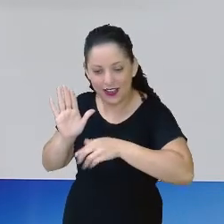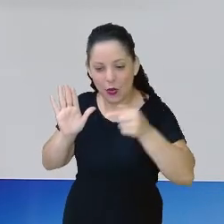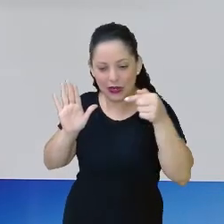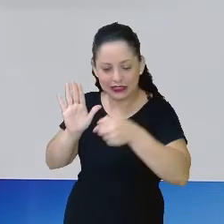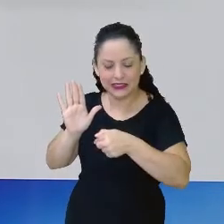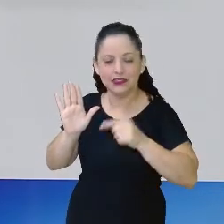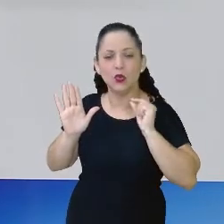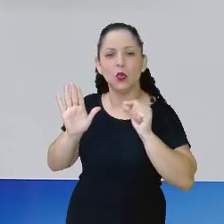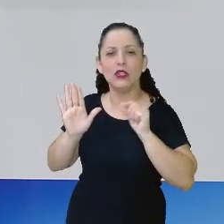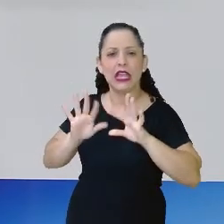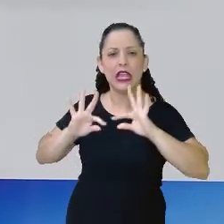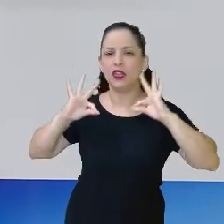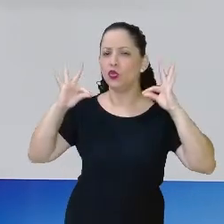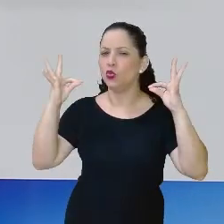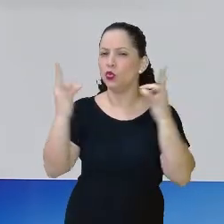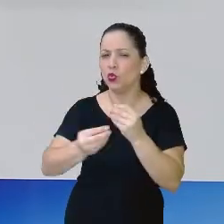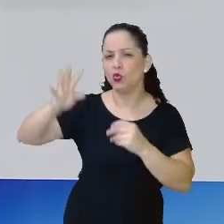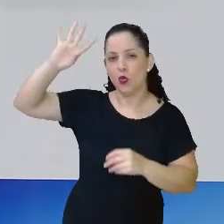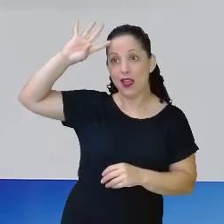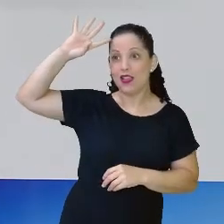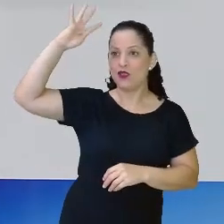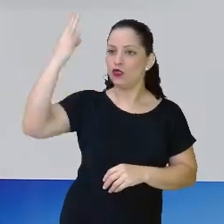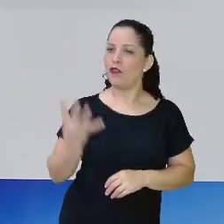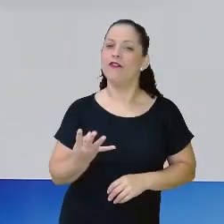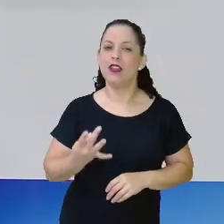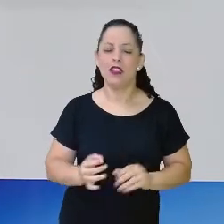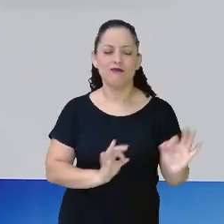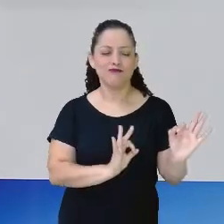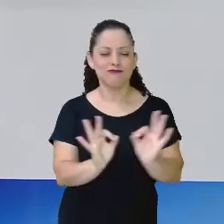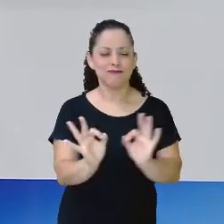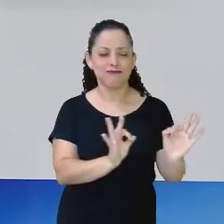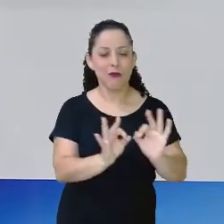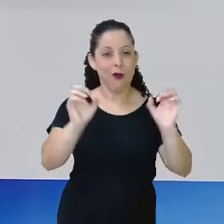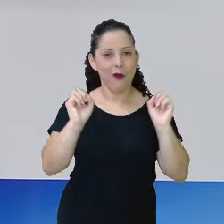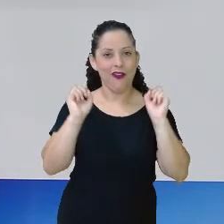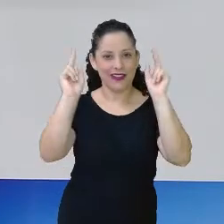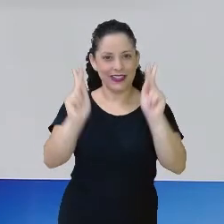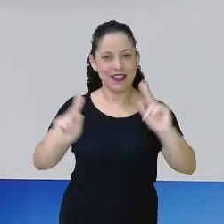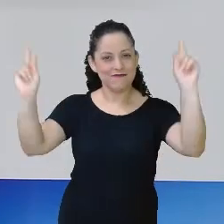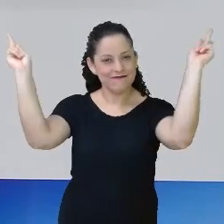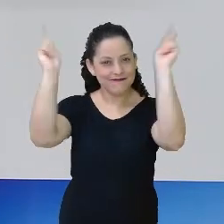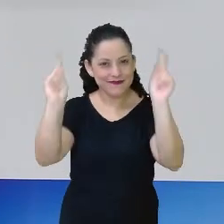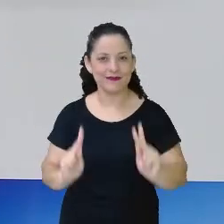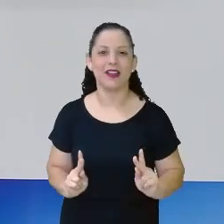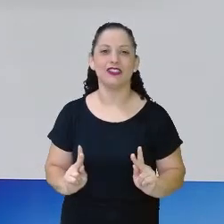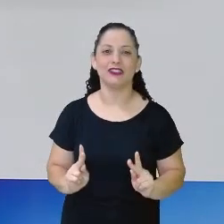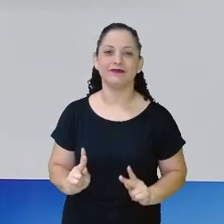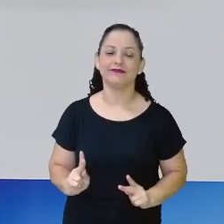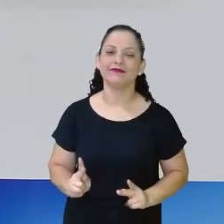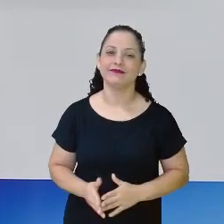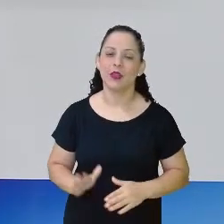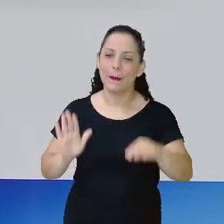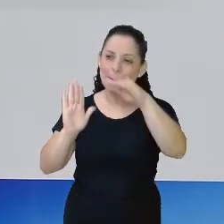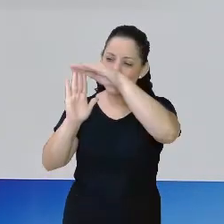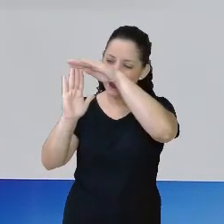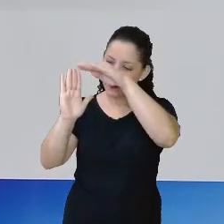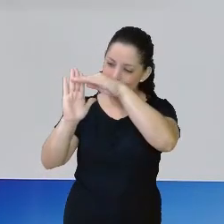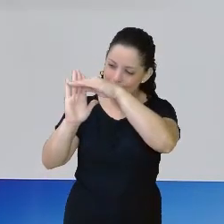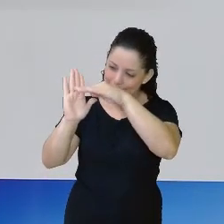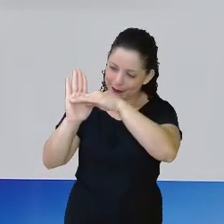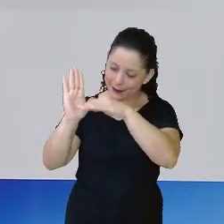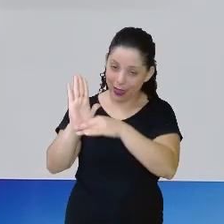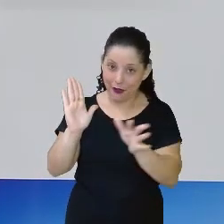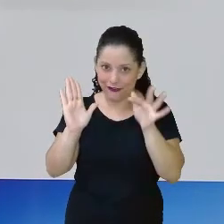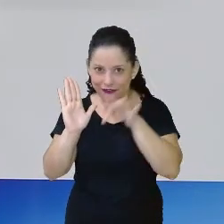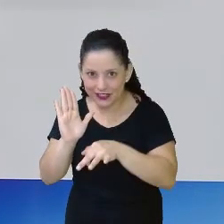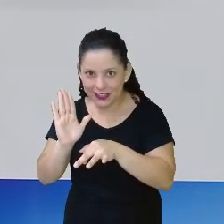quando tudo vai voltar a organização, tudo vai voltar à paz, como foi dito aqui. Vocês sabem